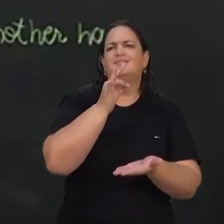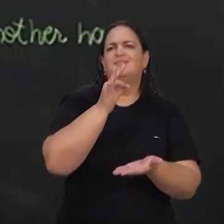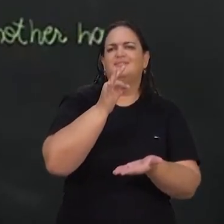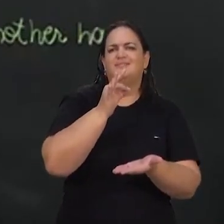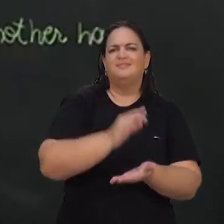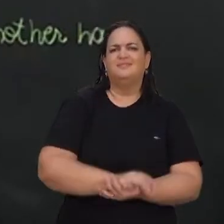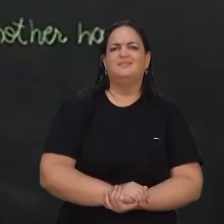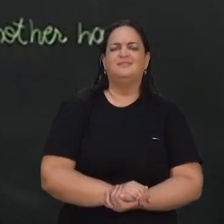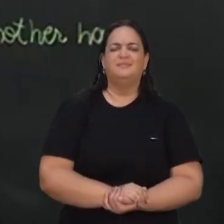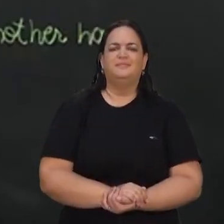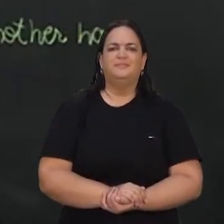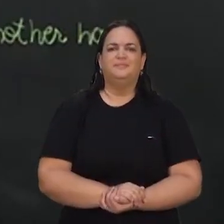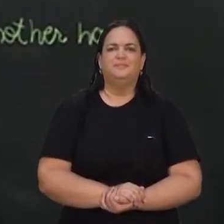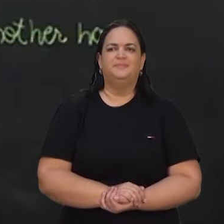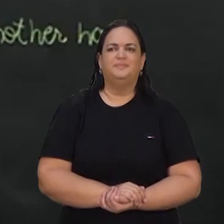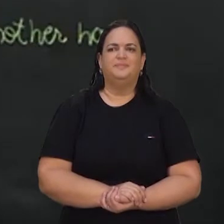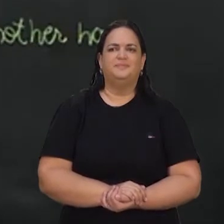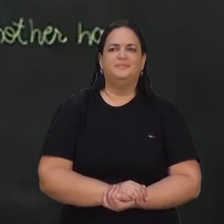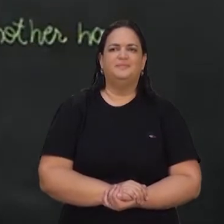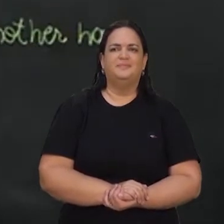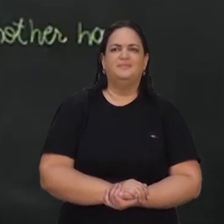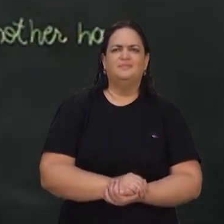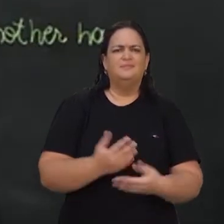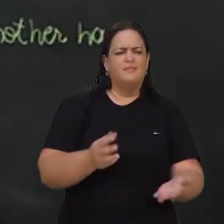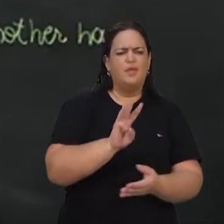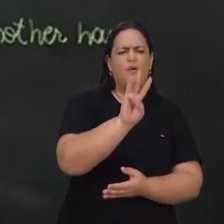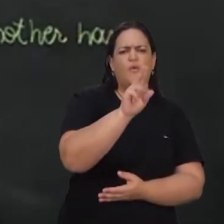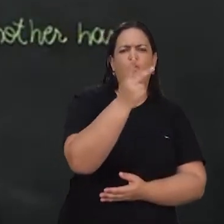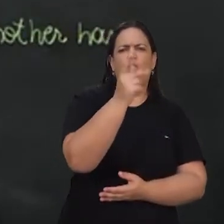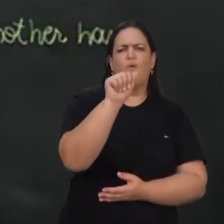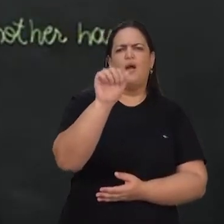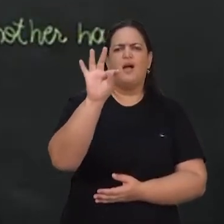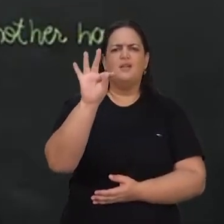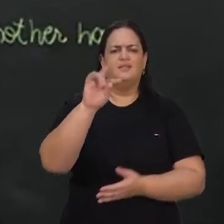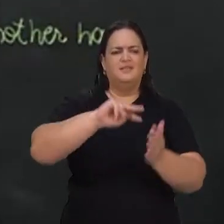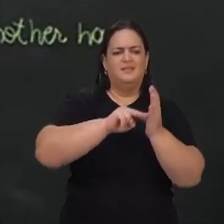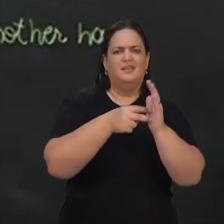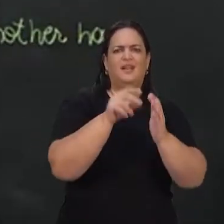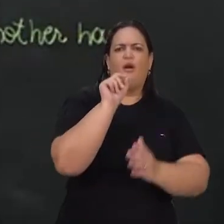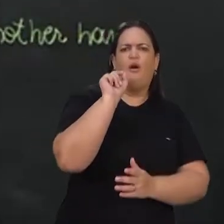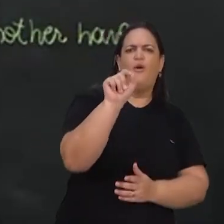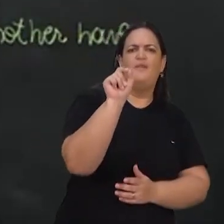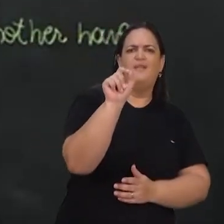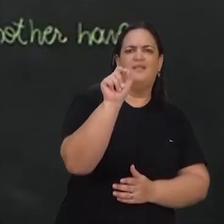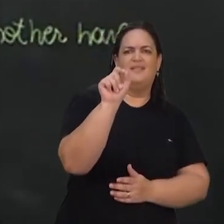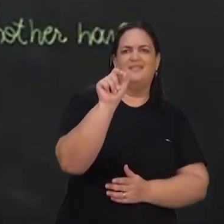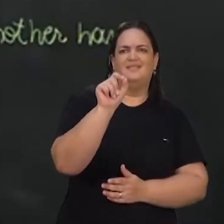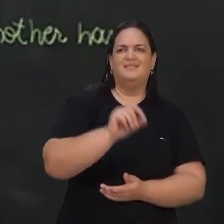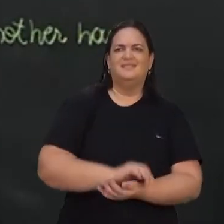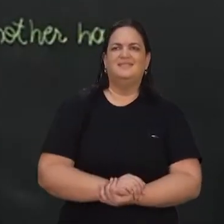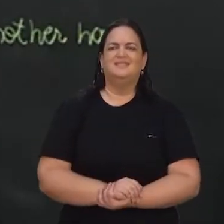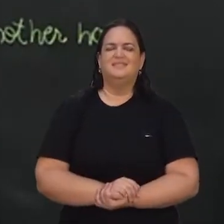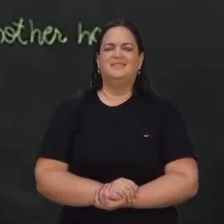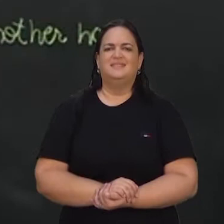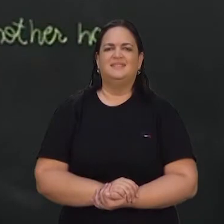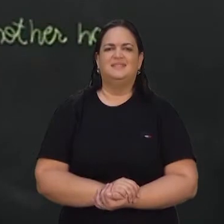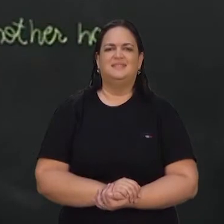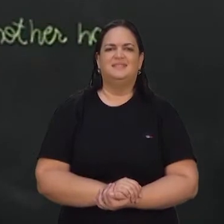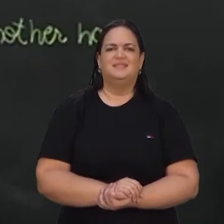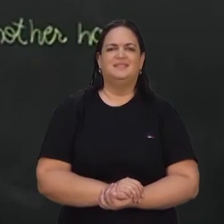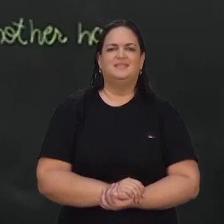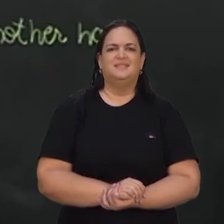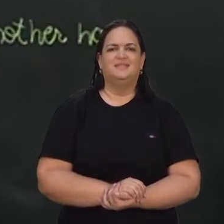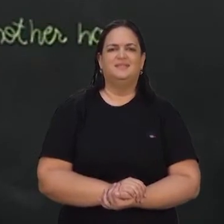manhã, breakfast. What? O que? Eat, have ou o verbo